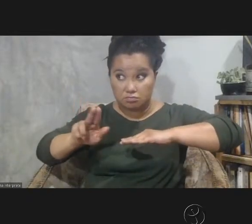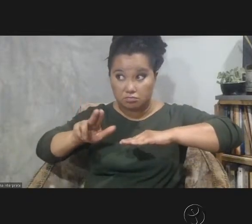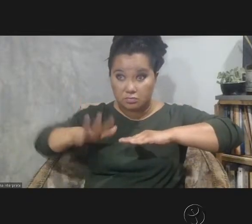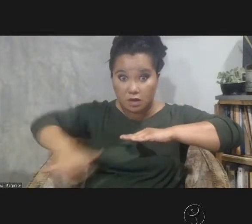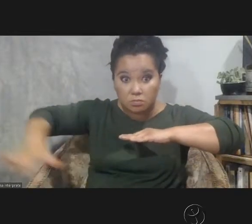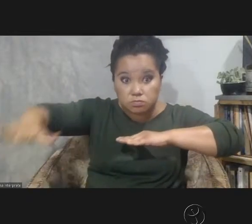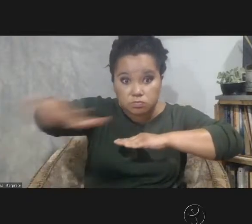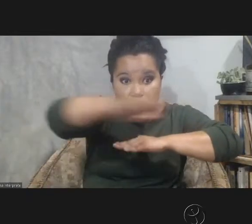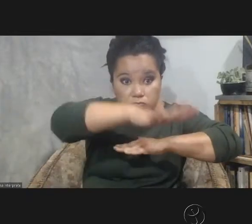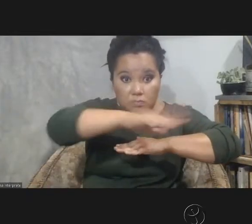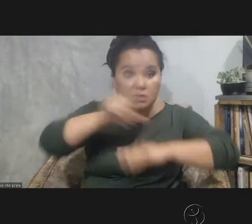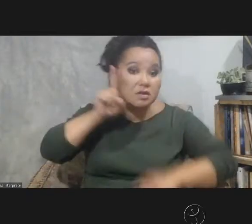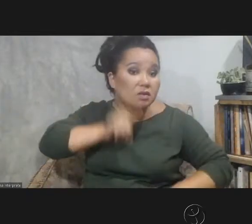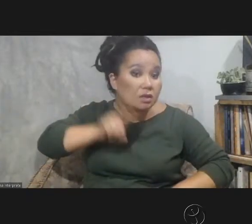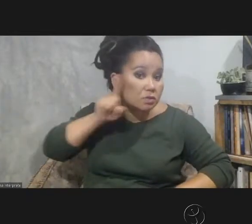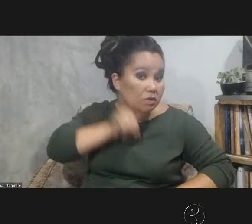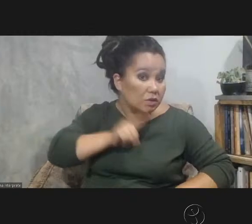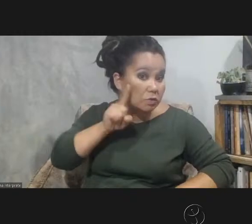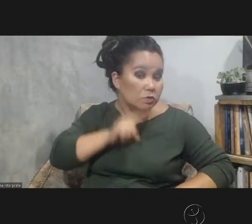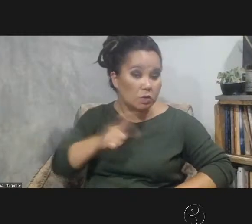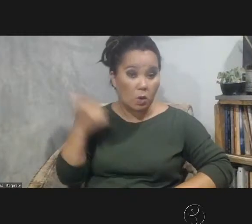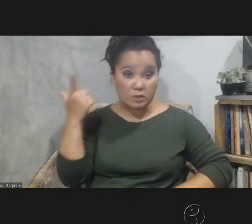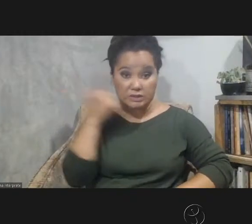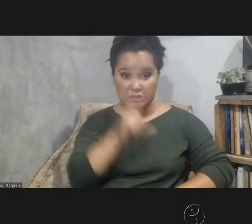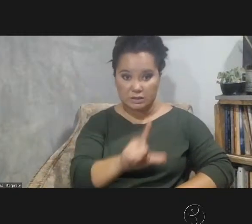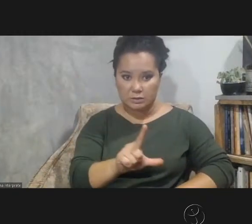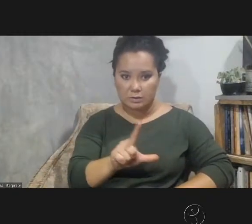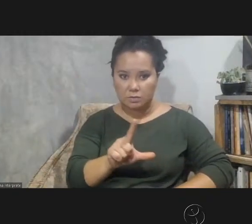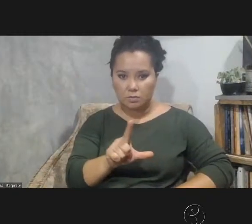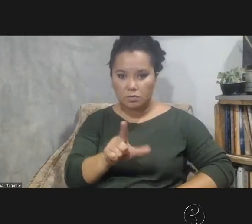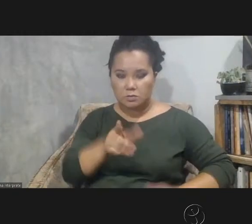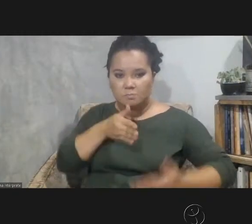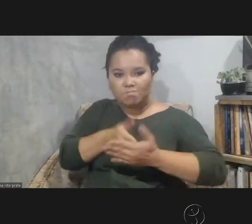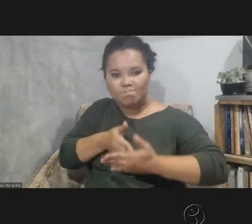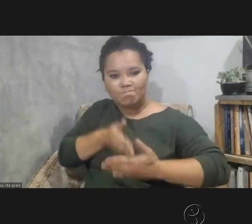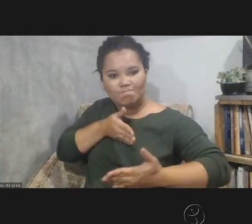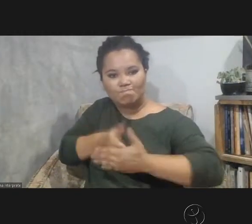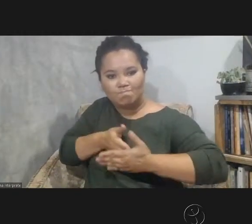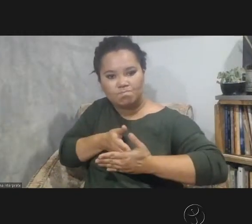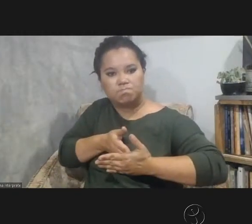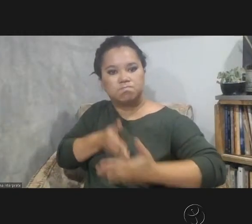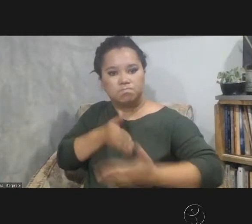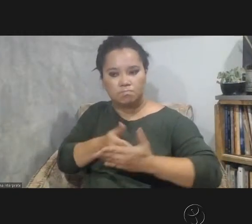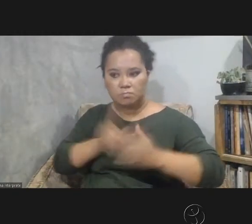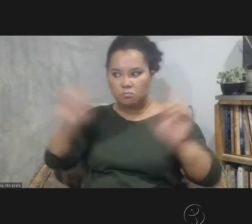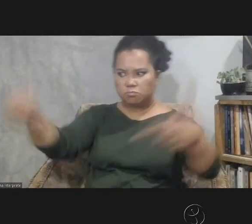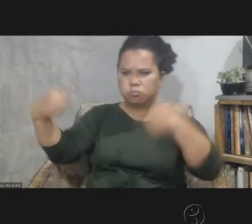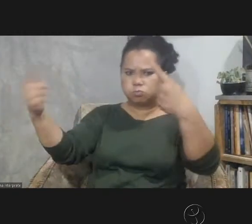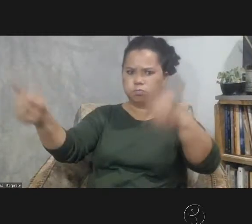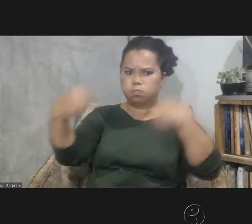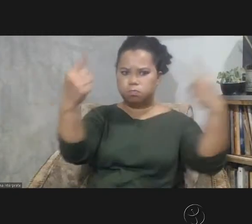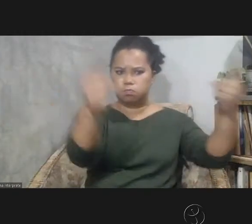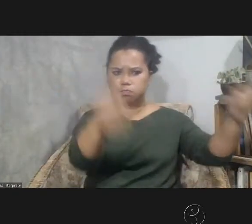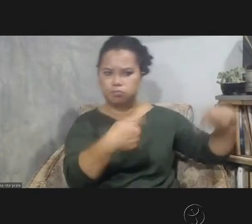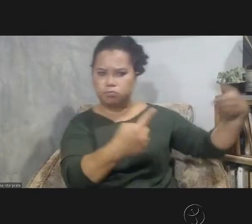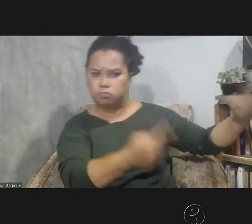resistir ao ataque neoliberal e permanecem as melhores do mundo. O resto do sistema sofreu.